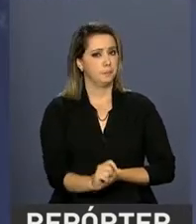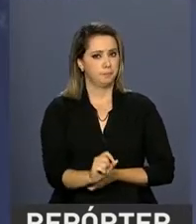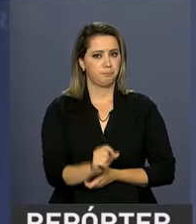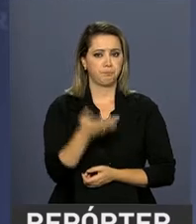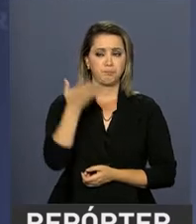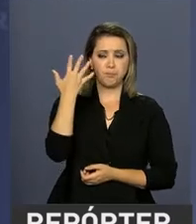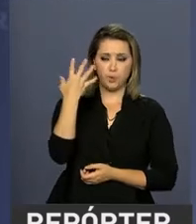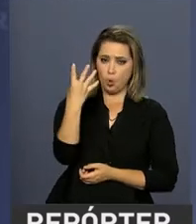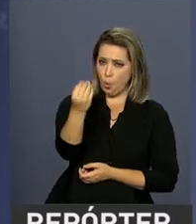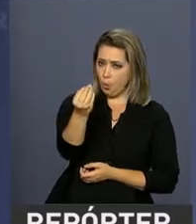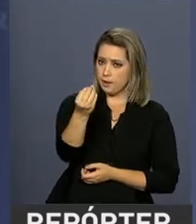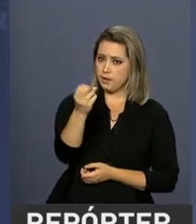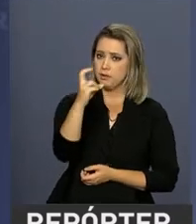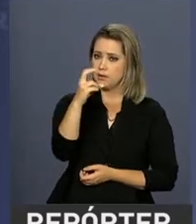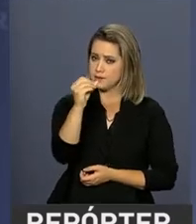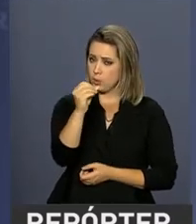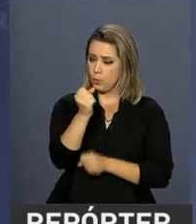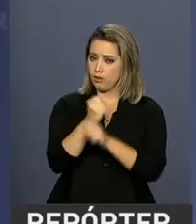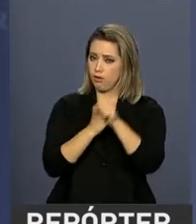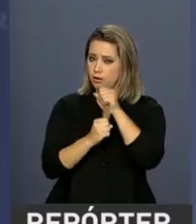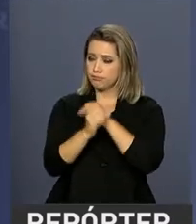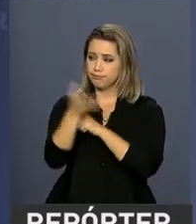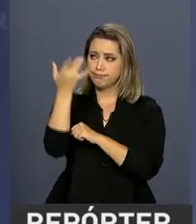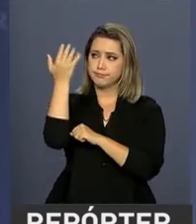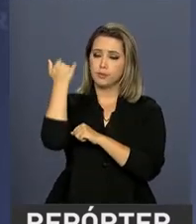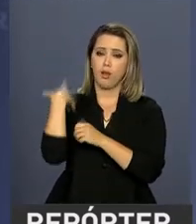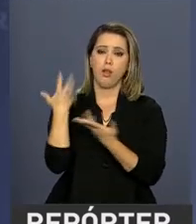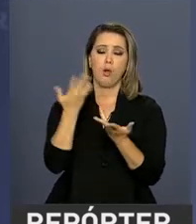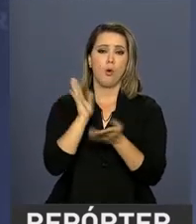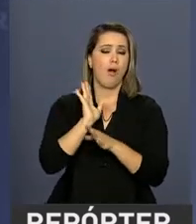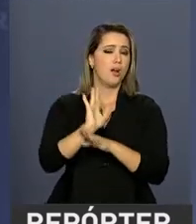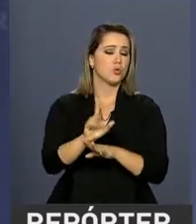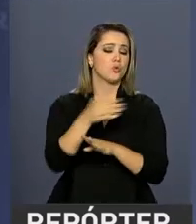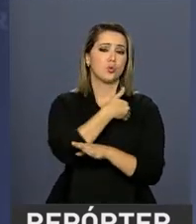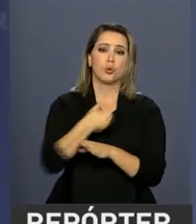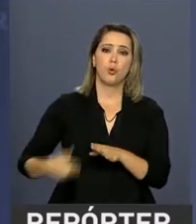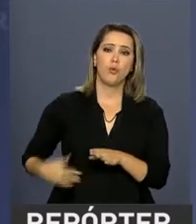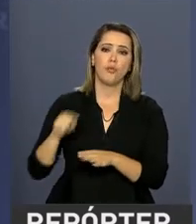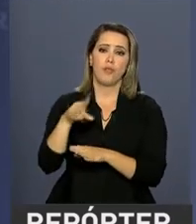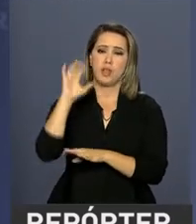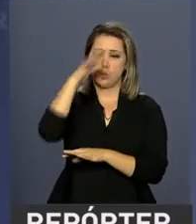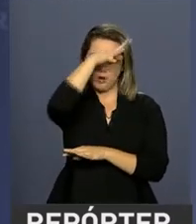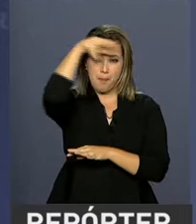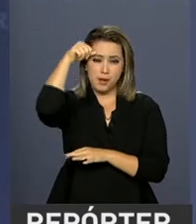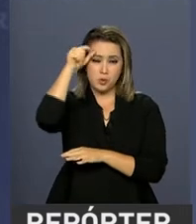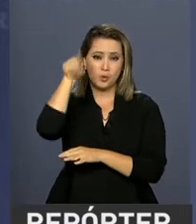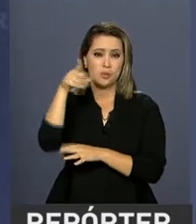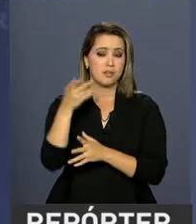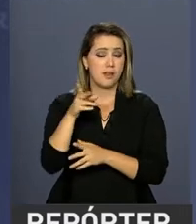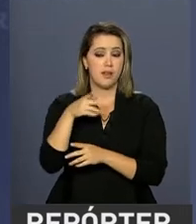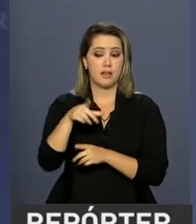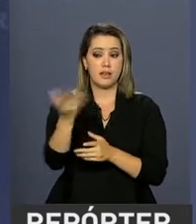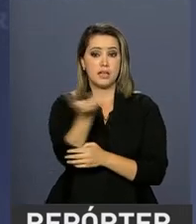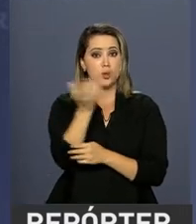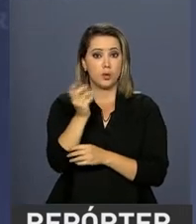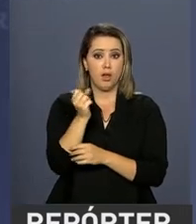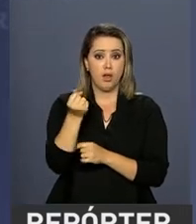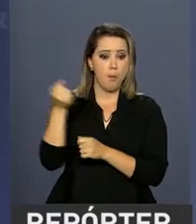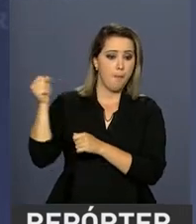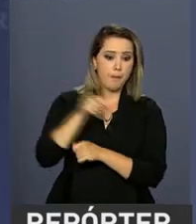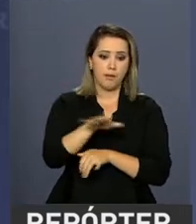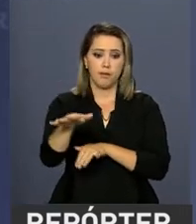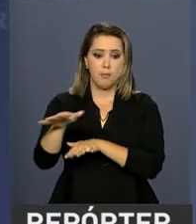atrás, o incentivo governamental era no sentido da ocupação da Amazônia e, por isso, muitas